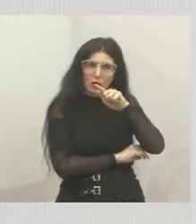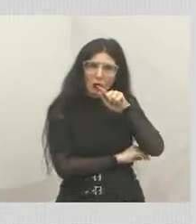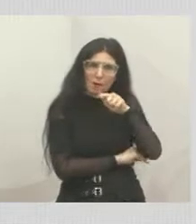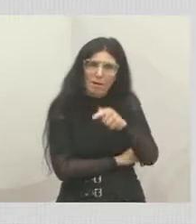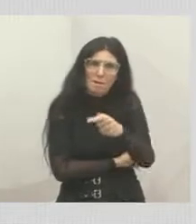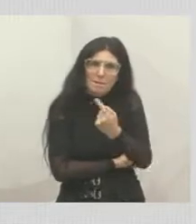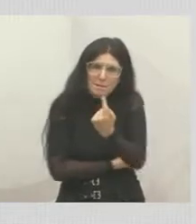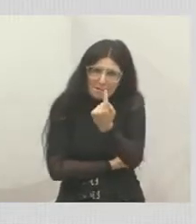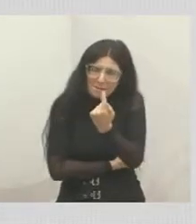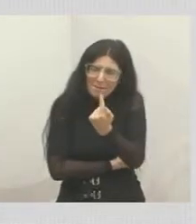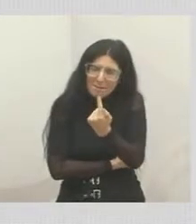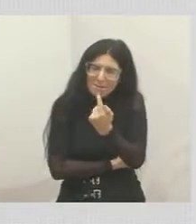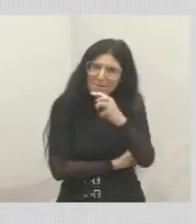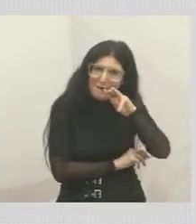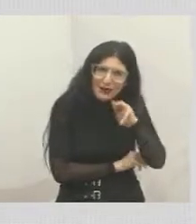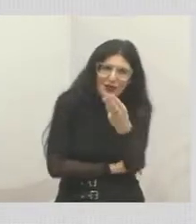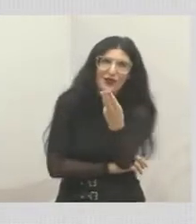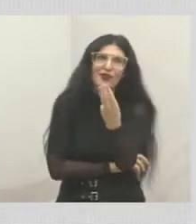641.725,